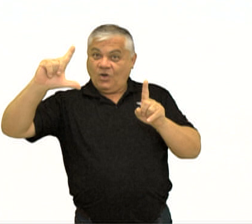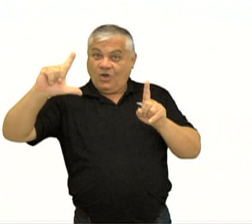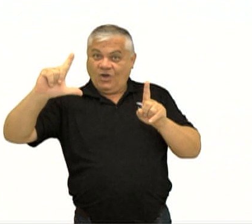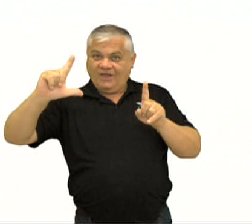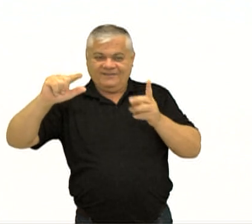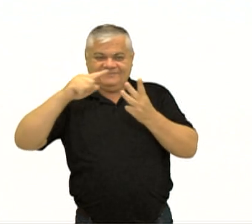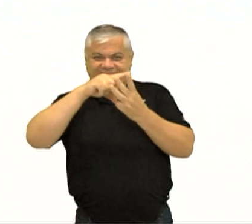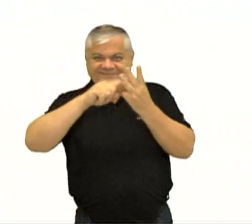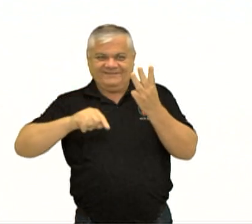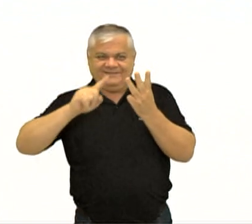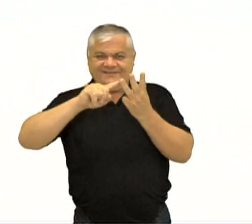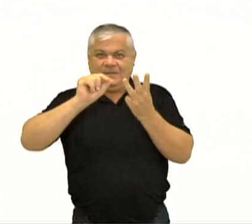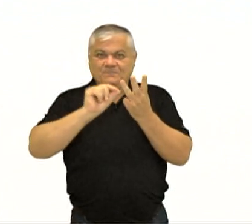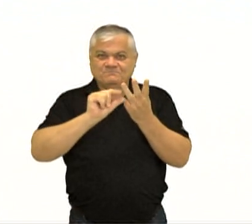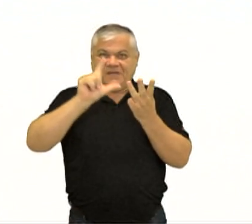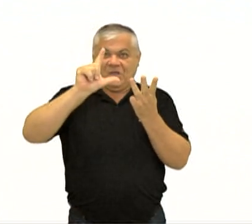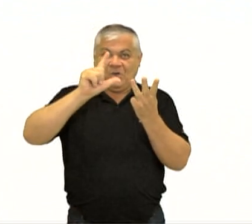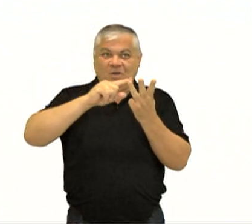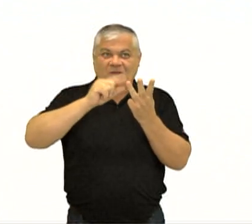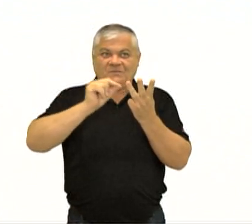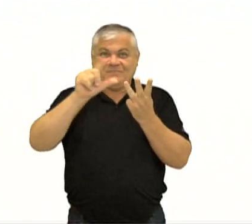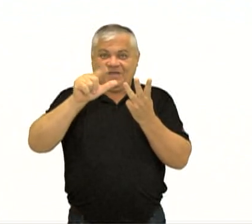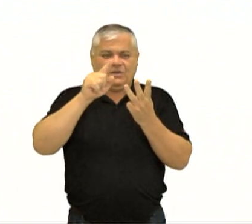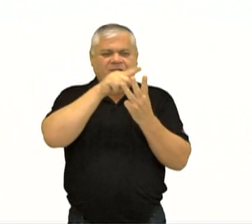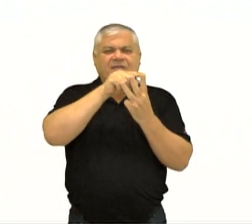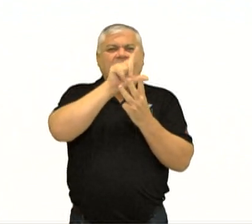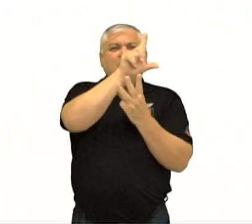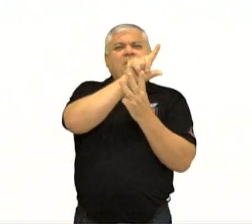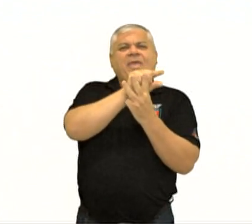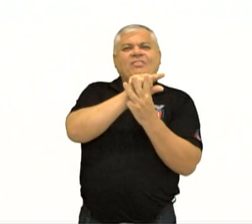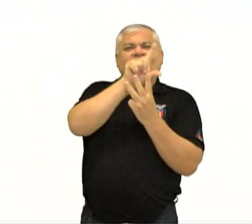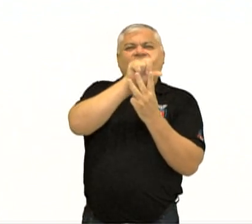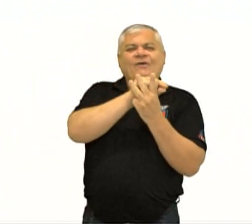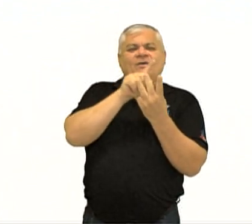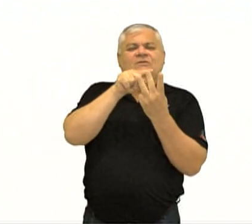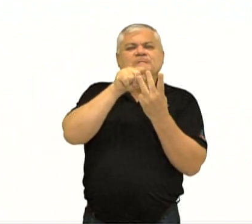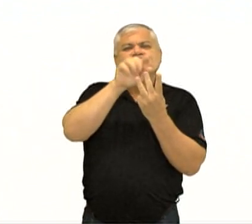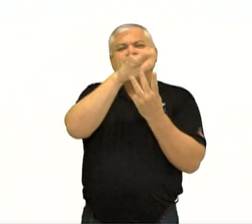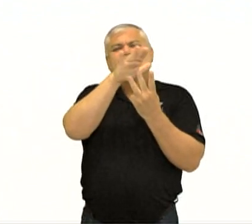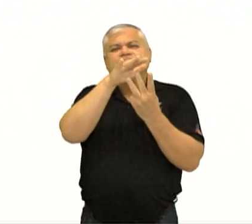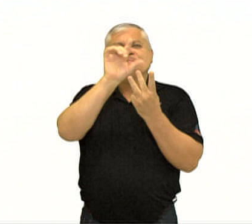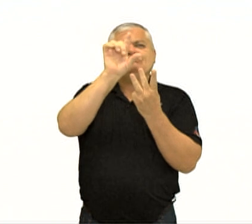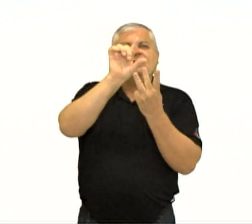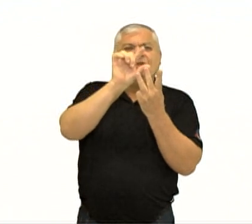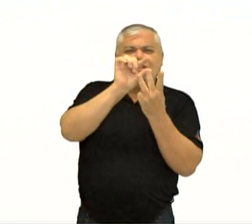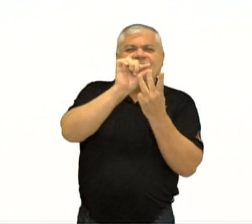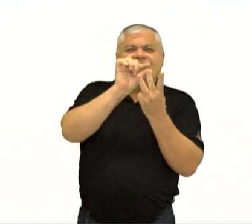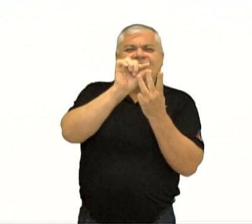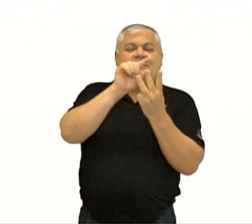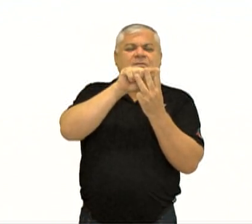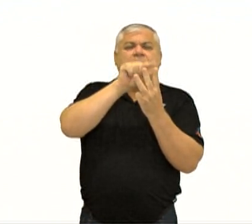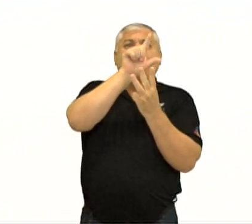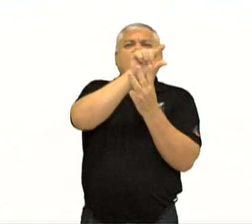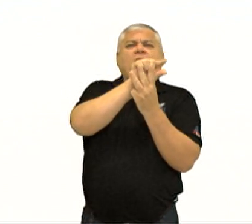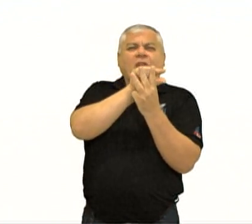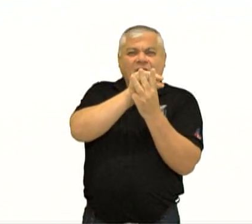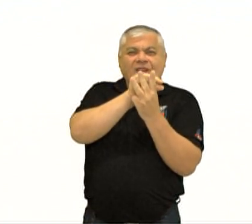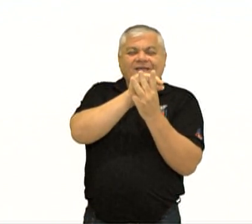direita. Uma temperatura inferior à esquerda. E ainda uma temperatura bem menor, mais esquerda